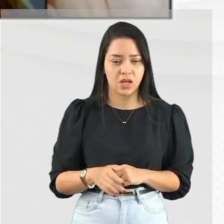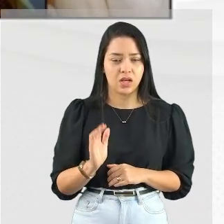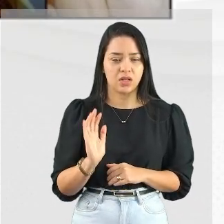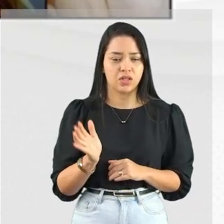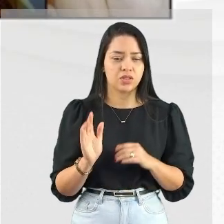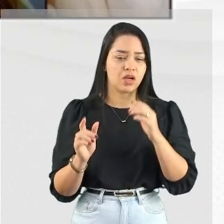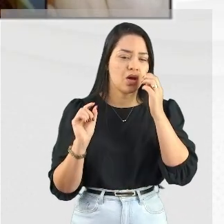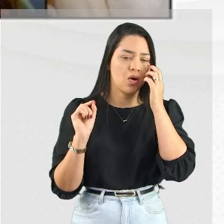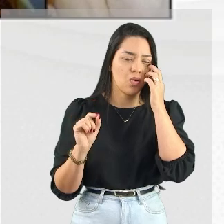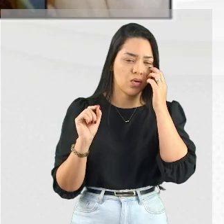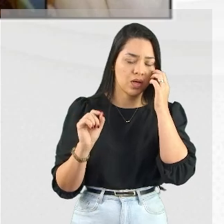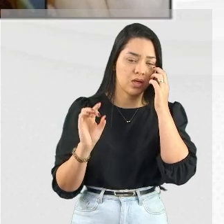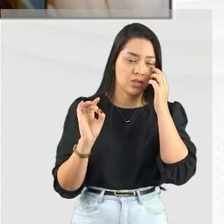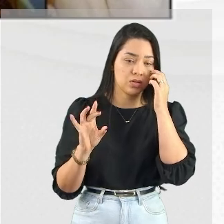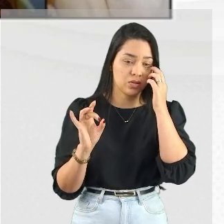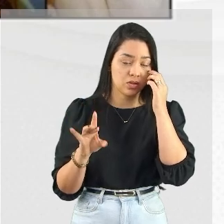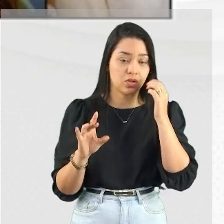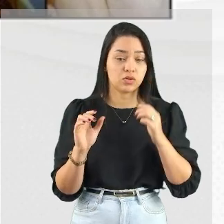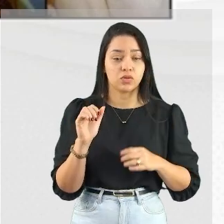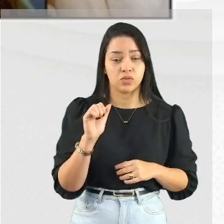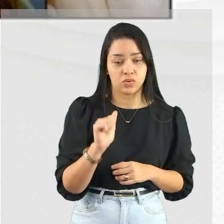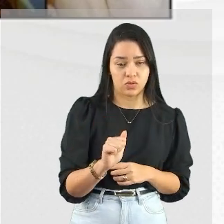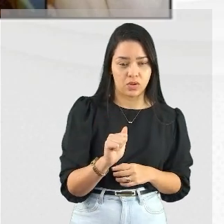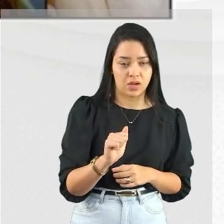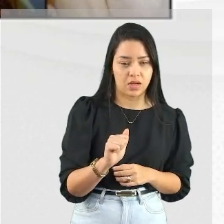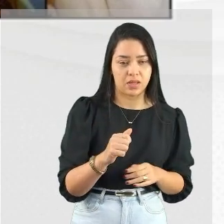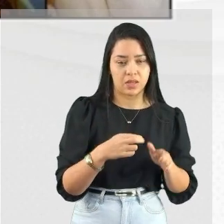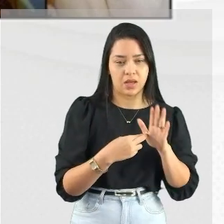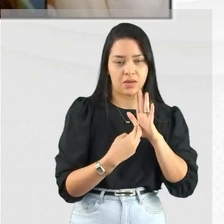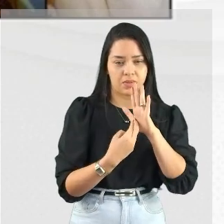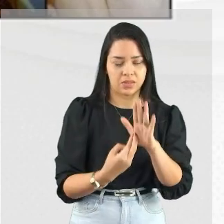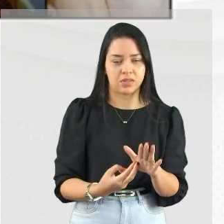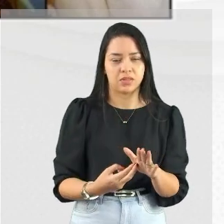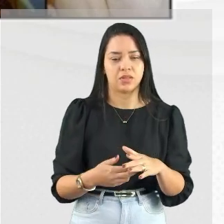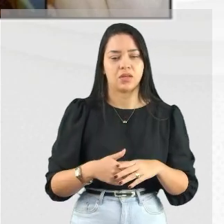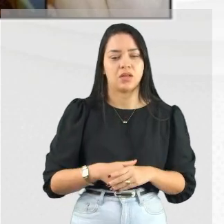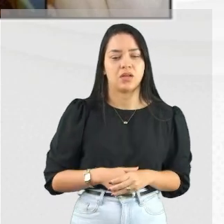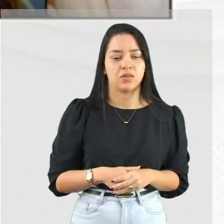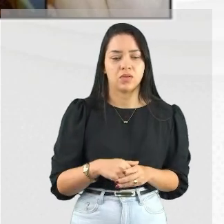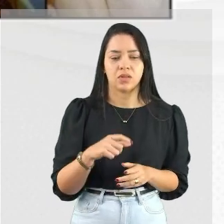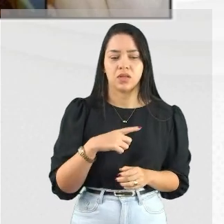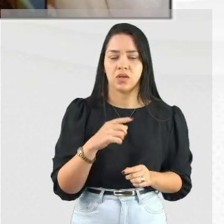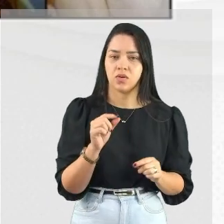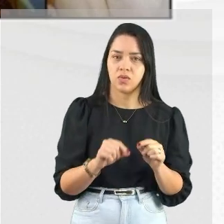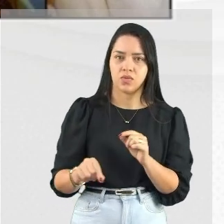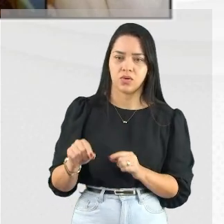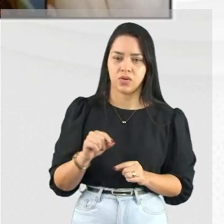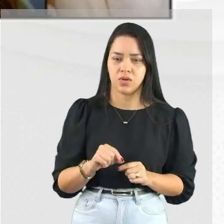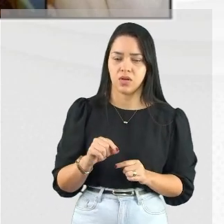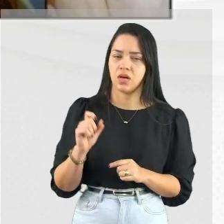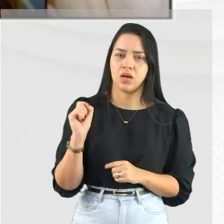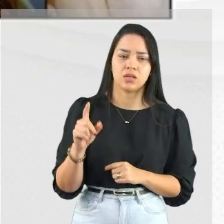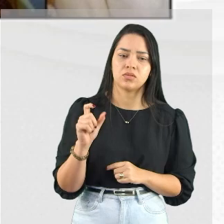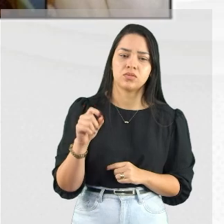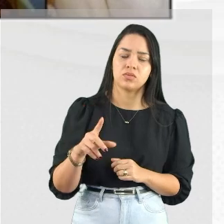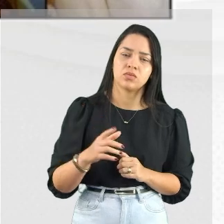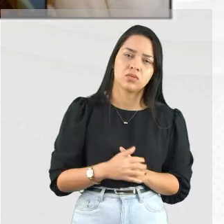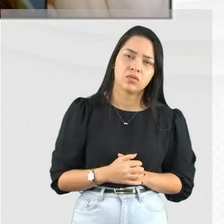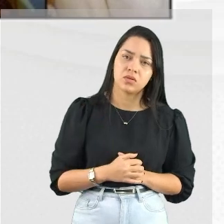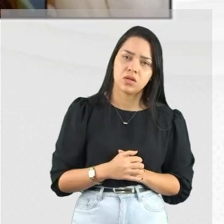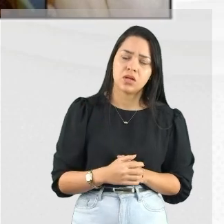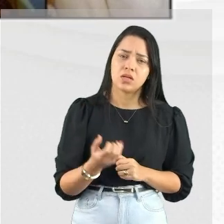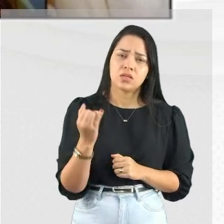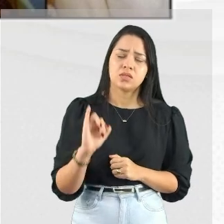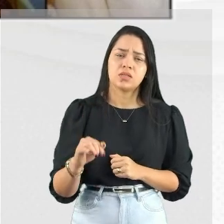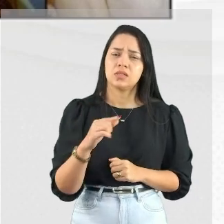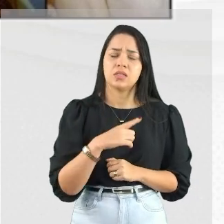tenho a dominância somente do A, que no caso aqui é representado pelo Azão, eu tenho uma pelagem azul. Quando